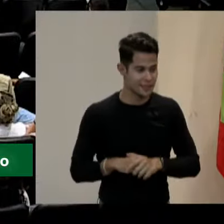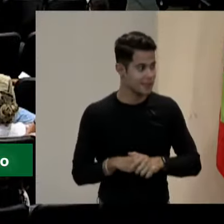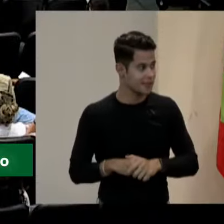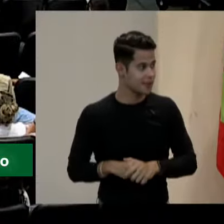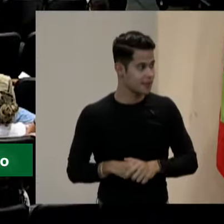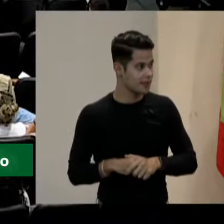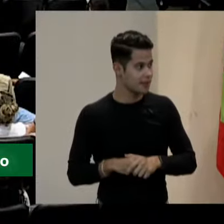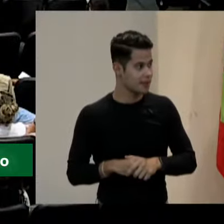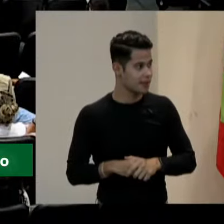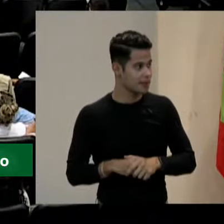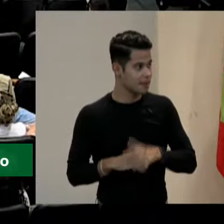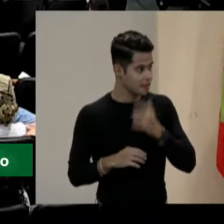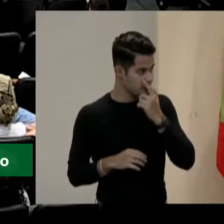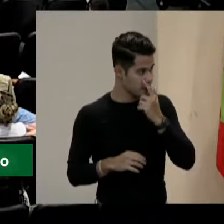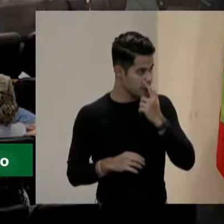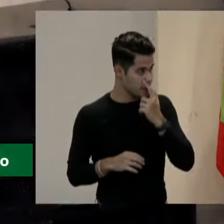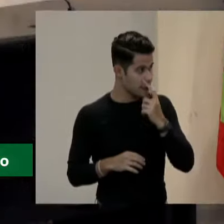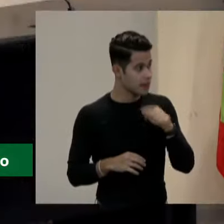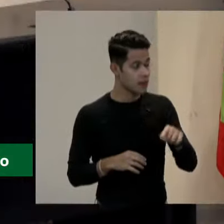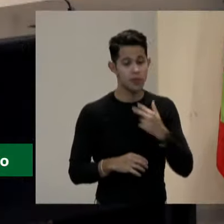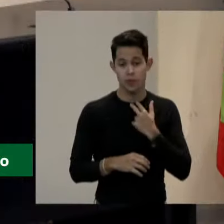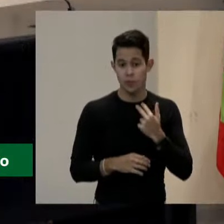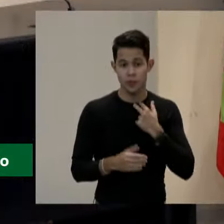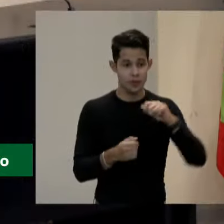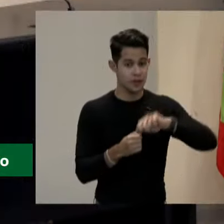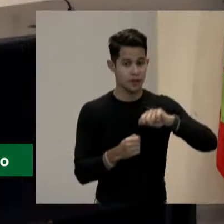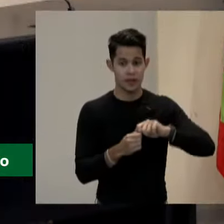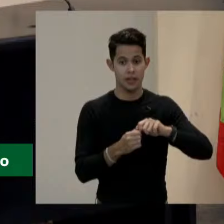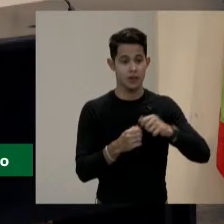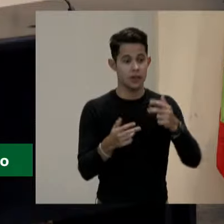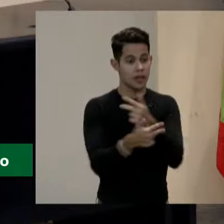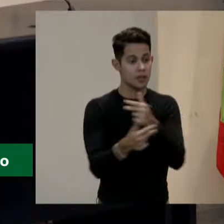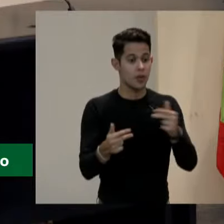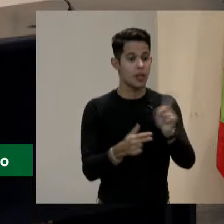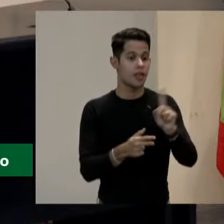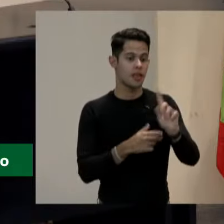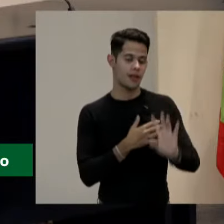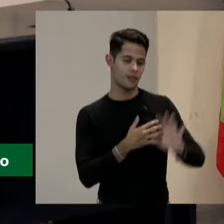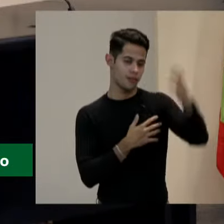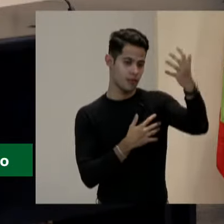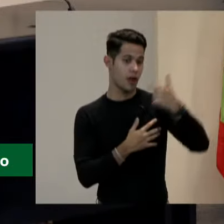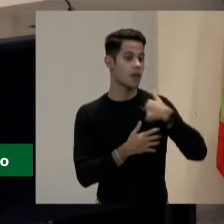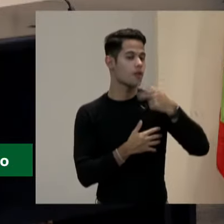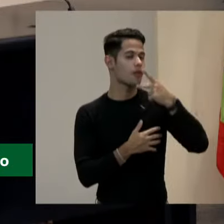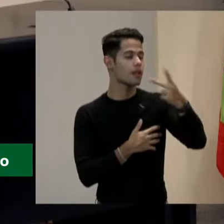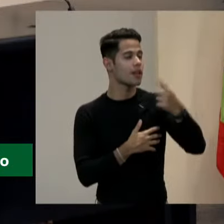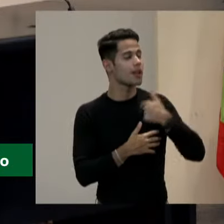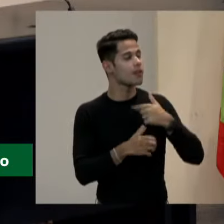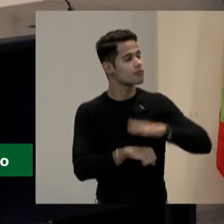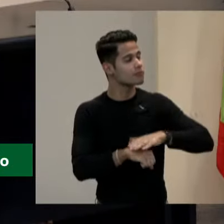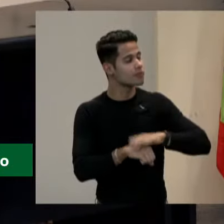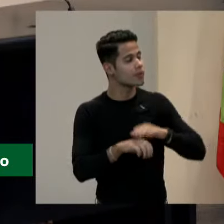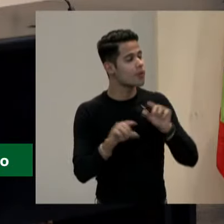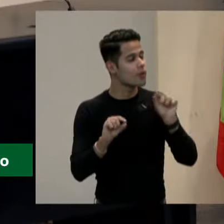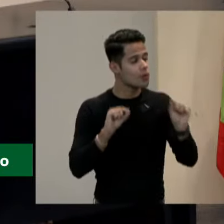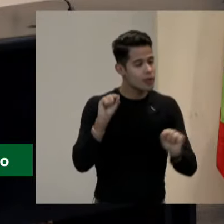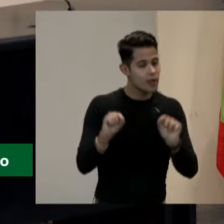Só que eu não podia fazer com que as coisas não acontecessem. E eu falei, o que é que eu posso fazer? Assumir